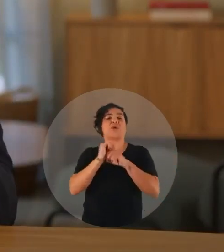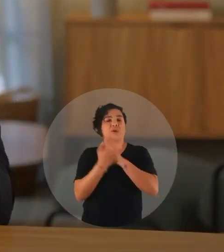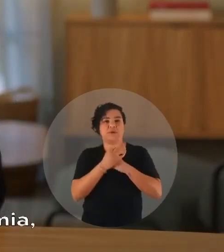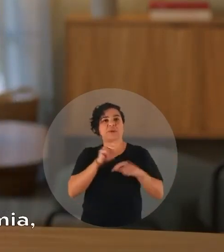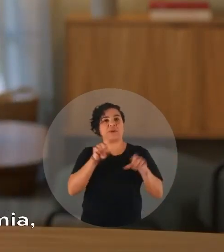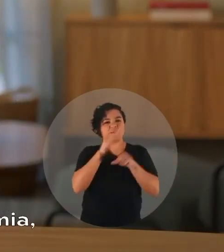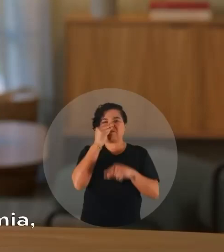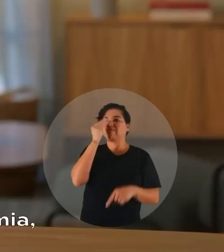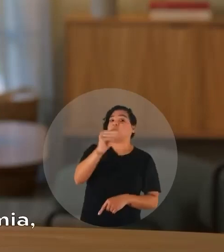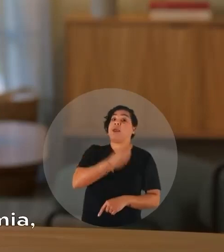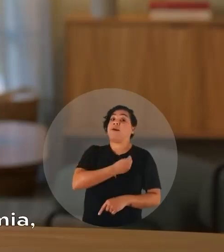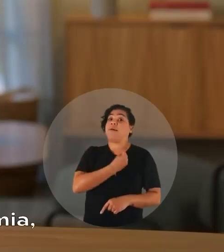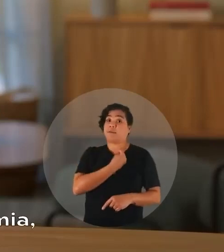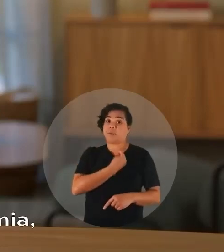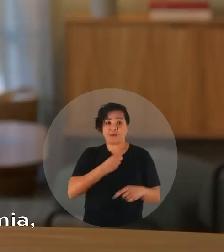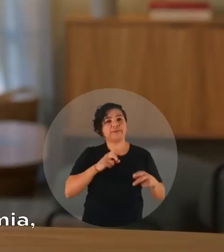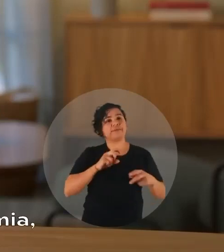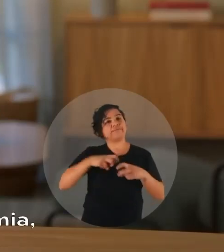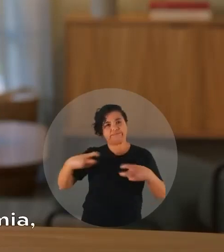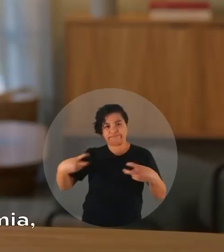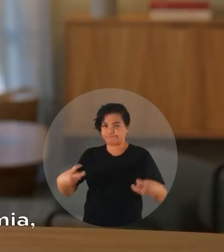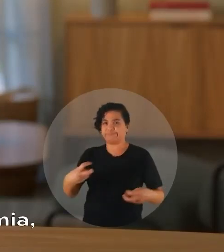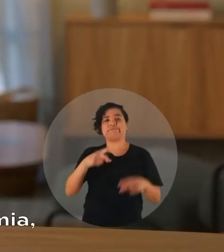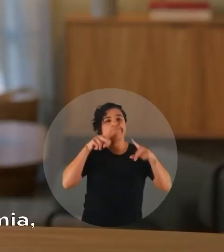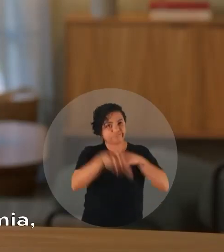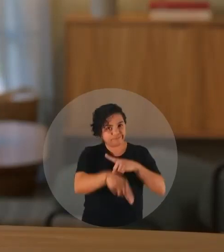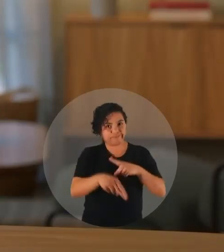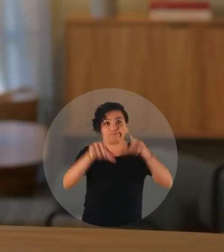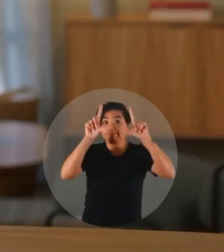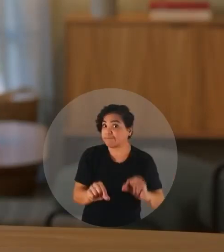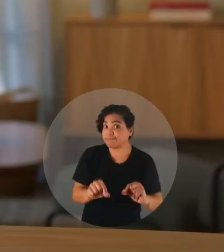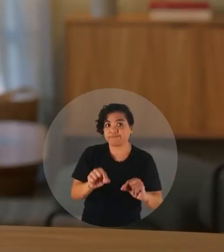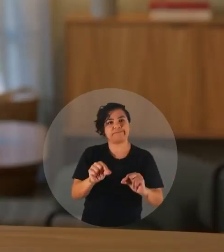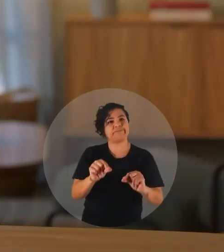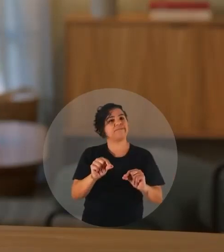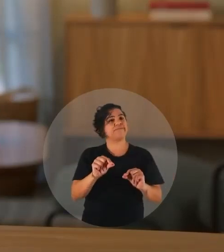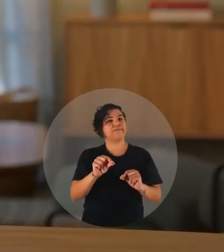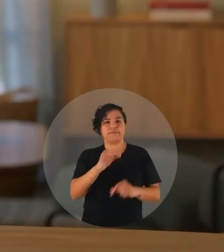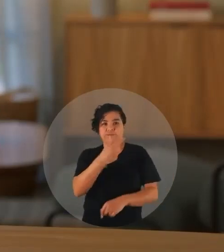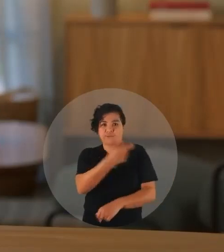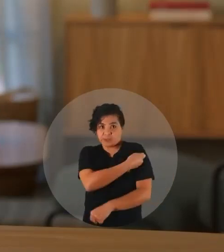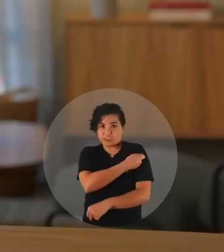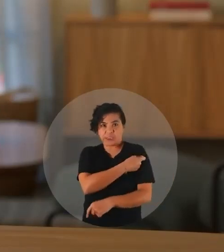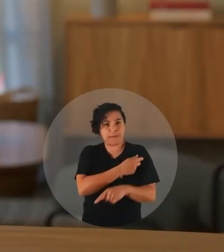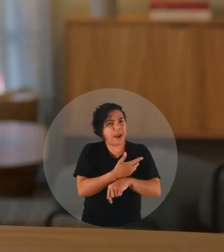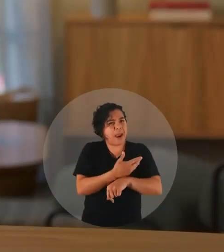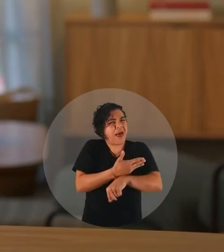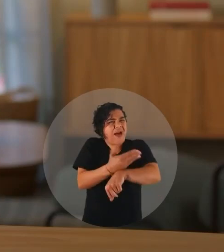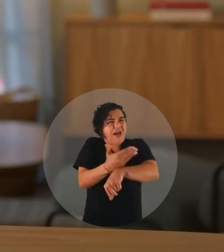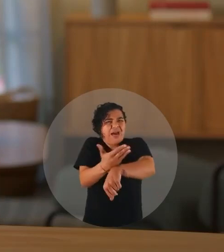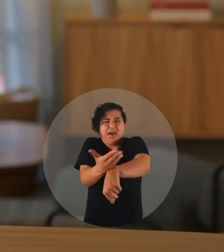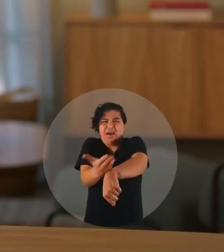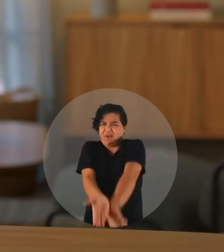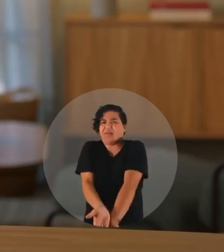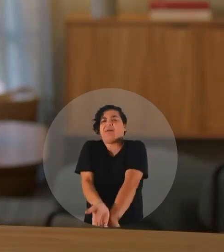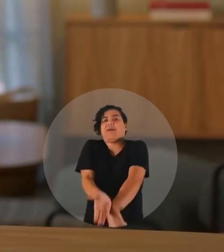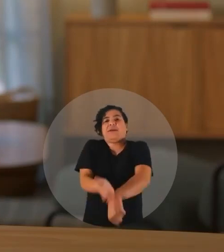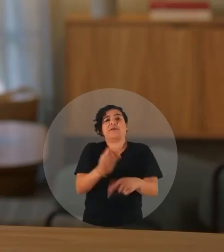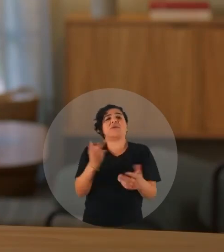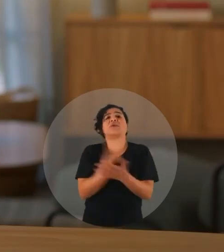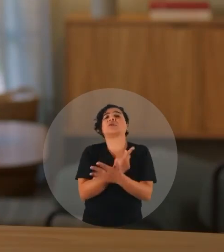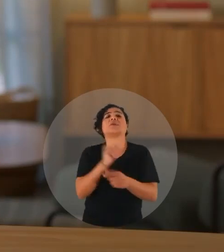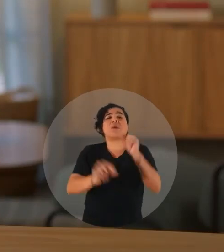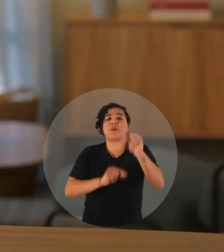mortos, cortou dinheiro da saúde em plena pandemia, atrasou a vacina e impediu que milhares de vidas